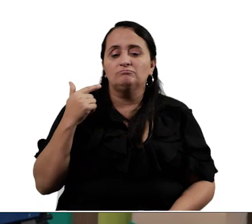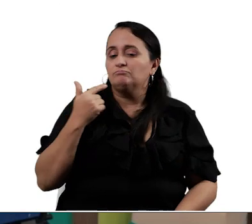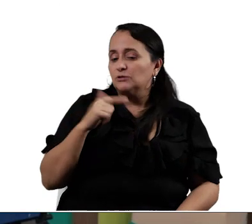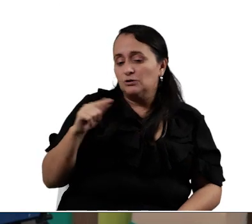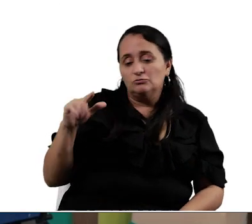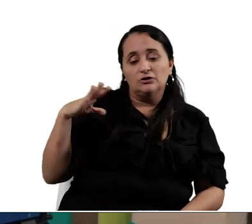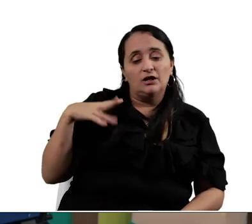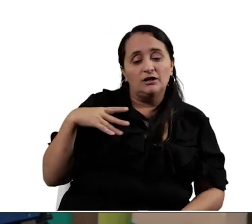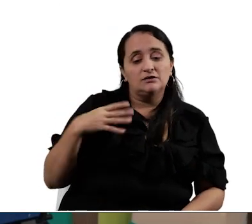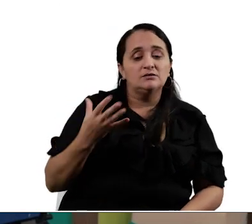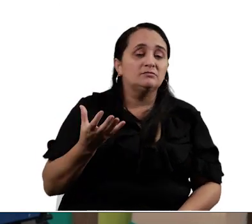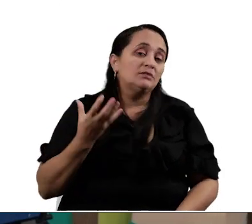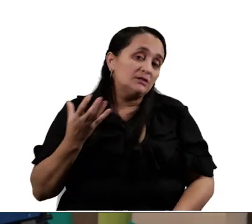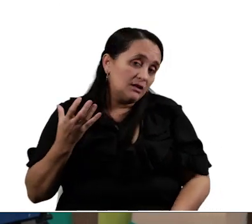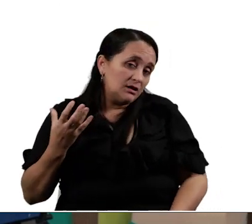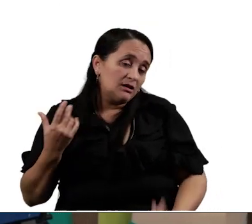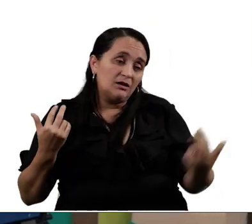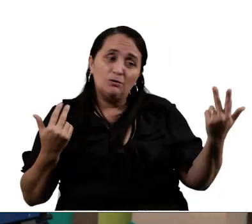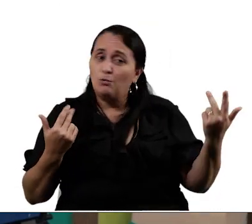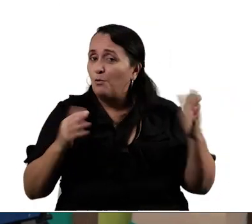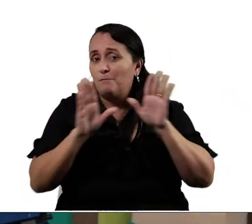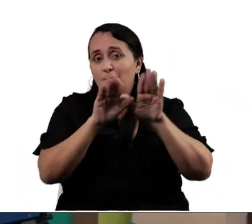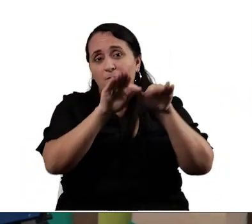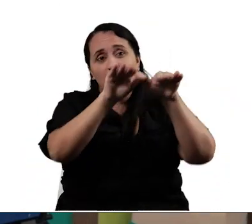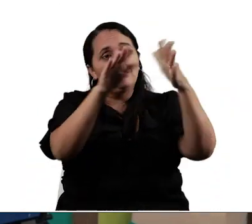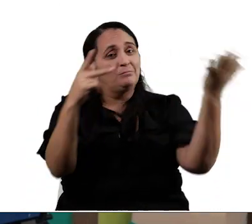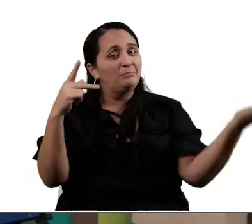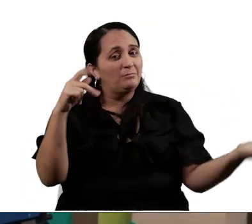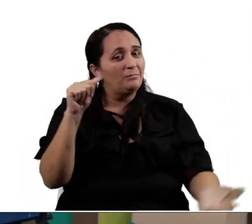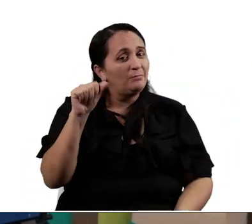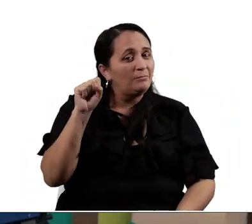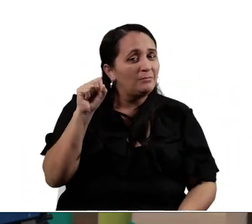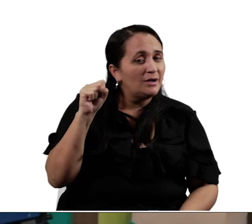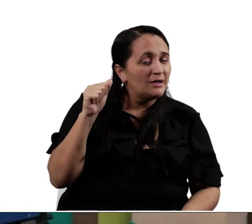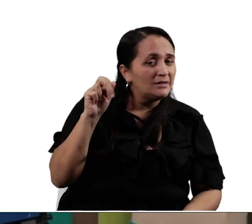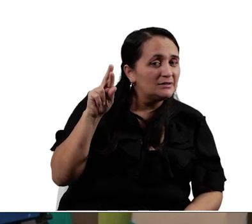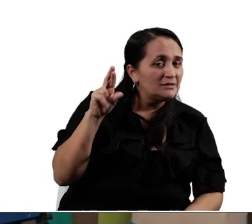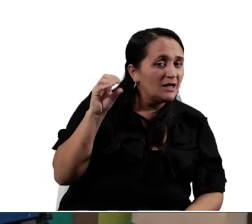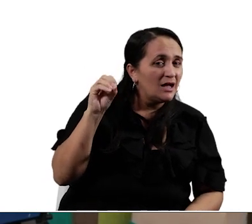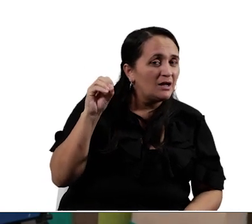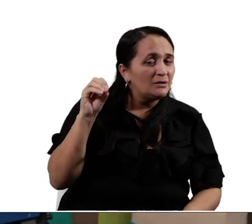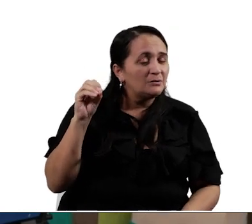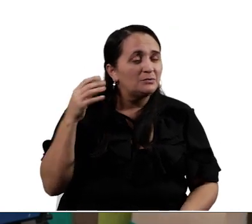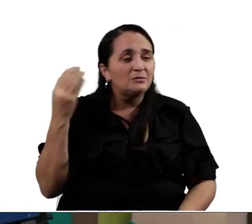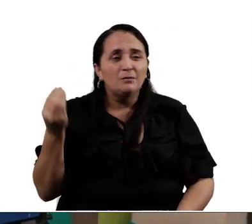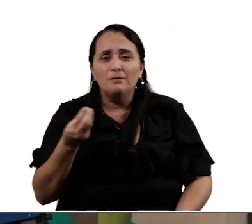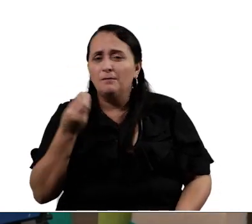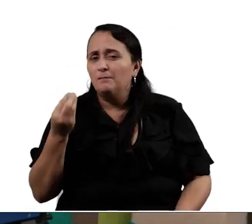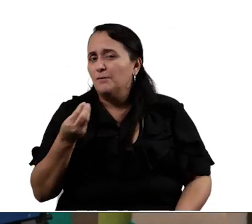queriam fazer igual aos passarinhos. Não é verdade? Então, mostra que nós temos